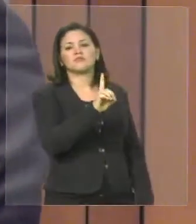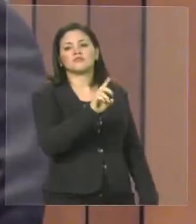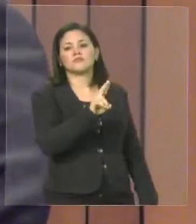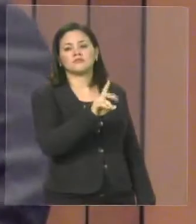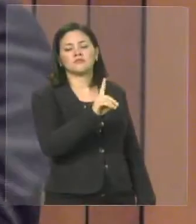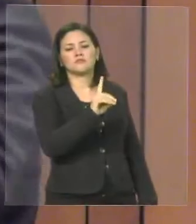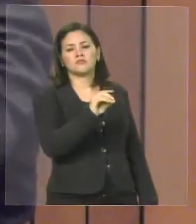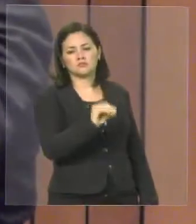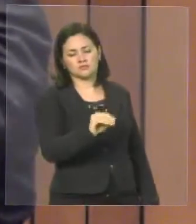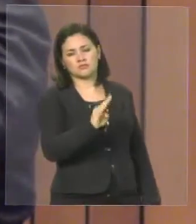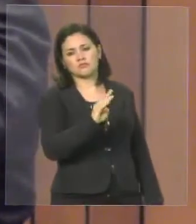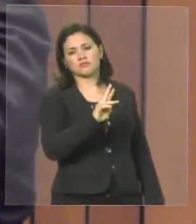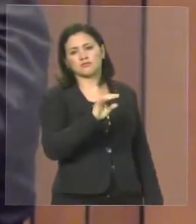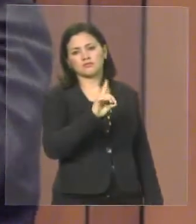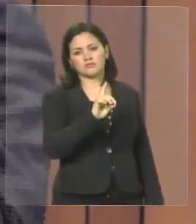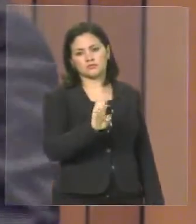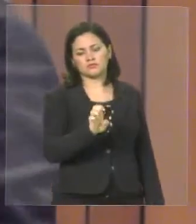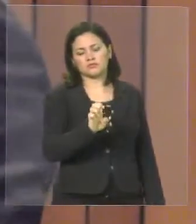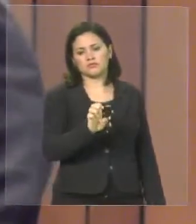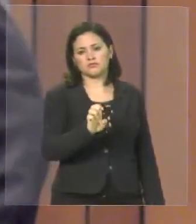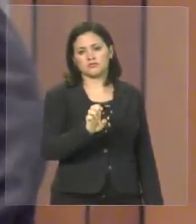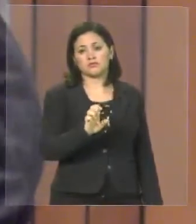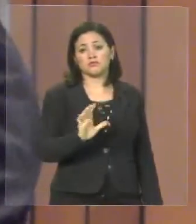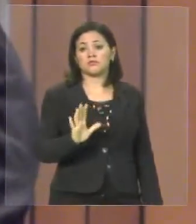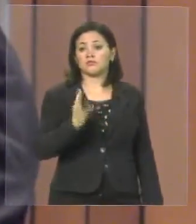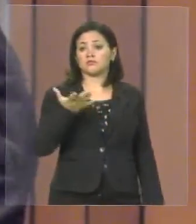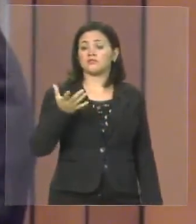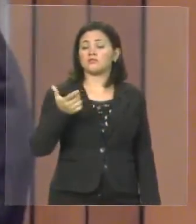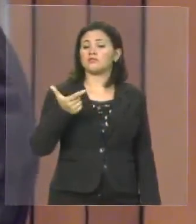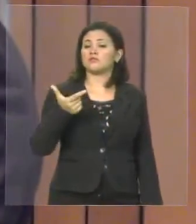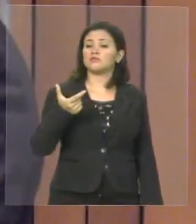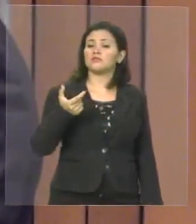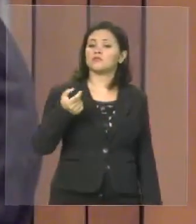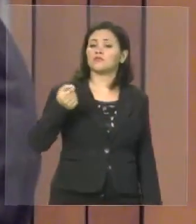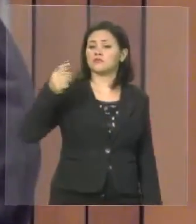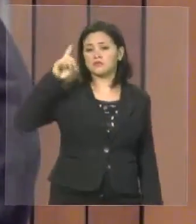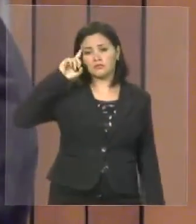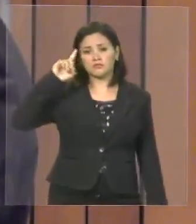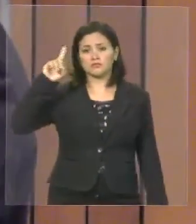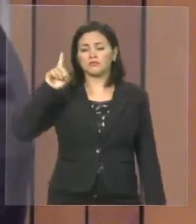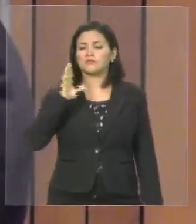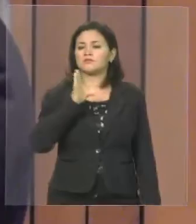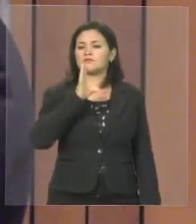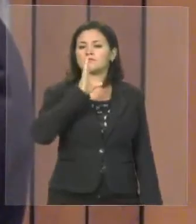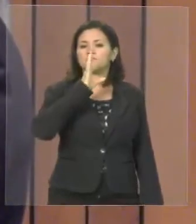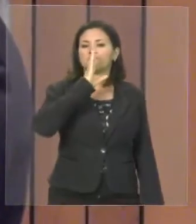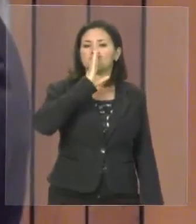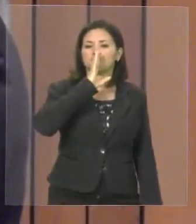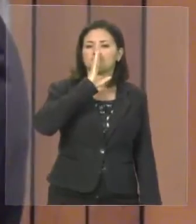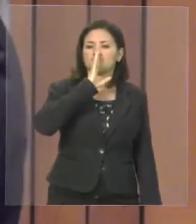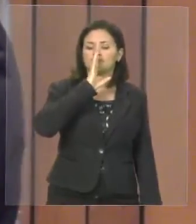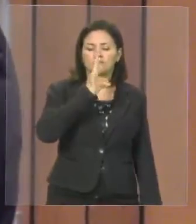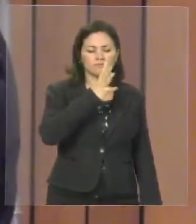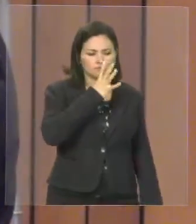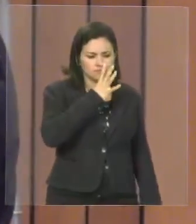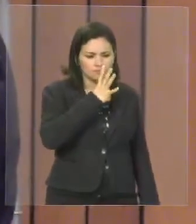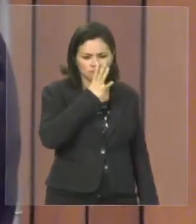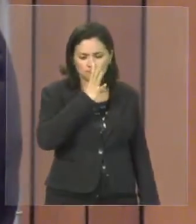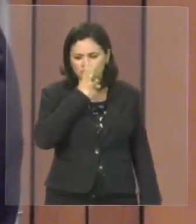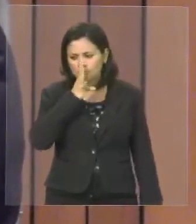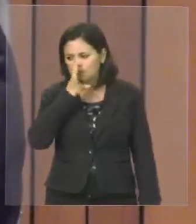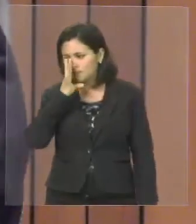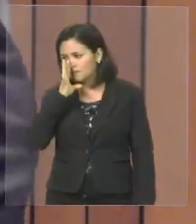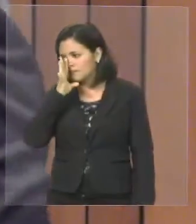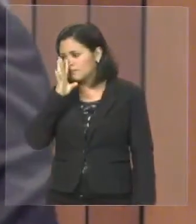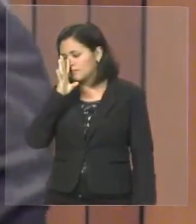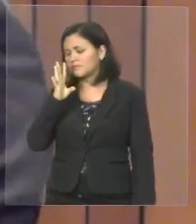E eu passei por 20 dias calado, atento, para que eu pudesse me pronunciar,